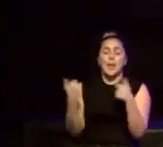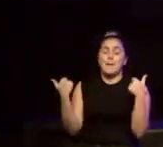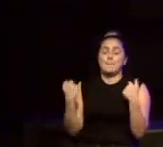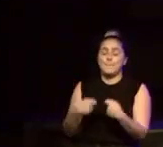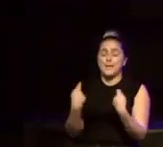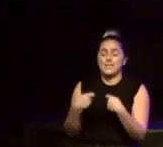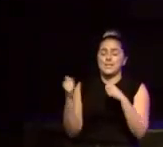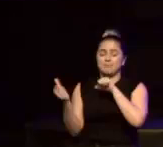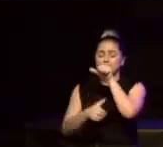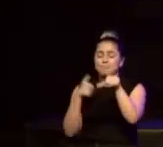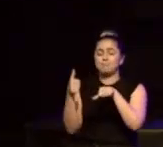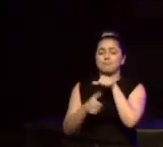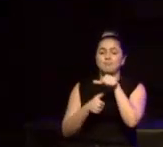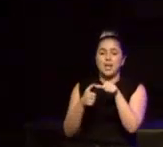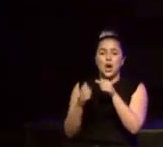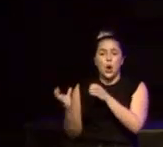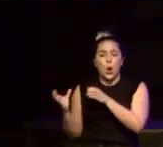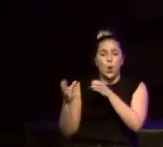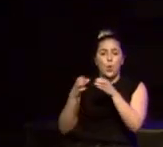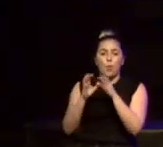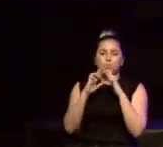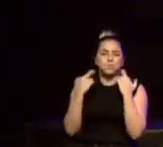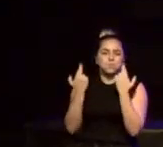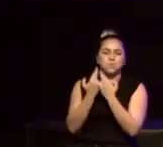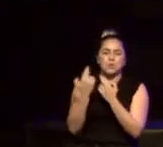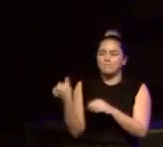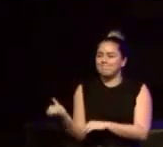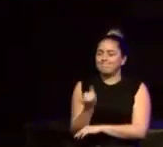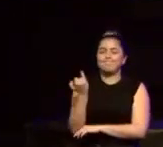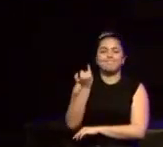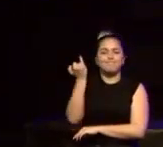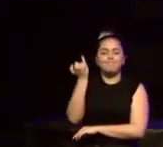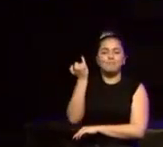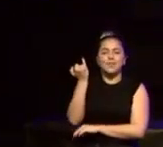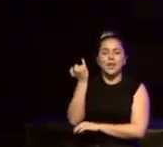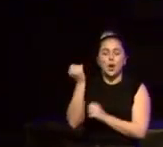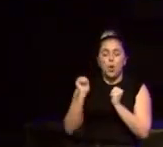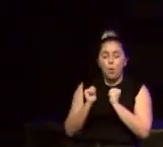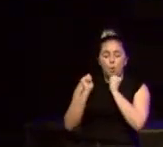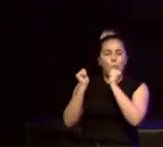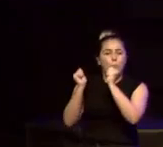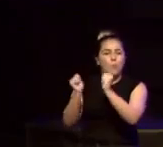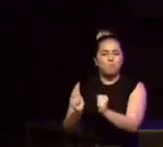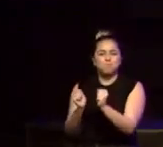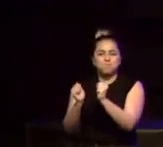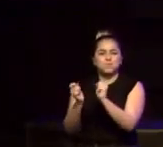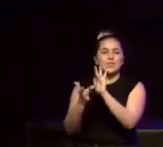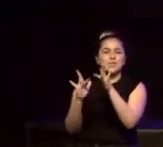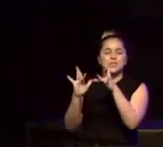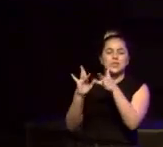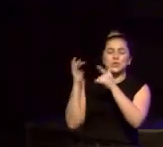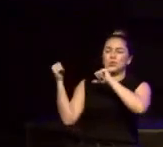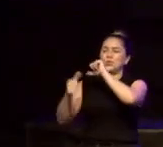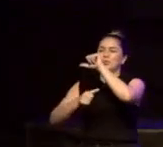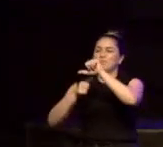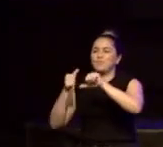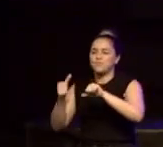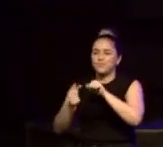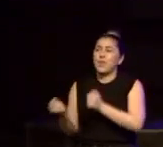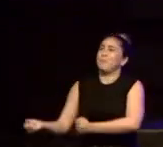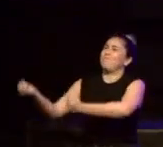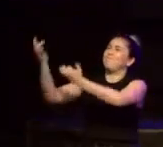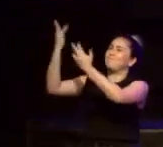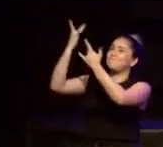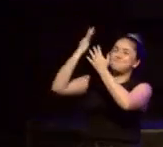congregar é essencial. É como o poder transformador de Deus é liberado em nossa vida. Por